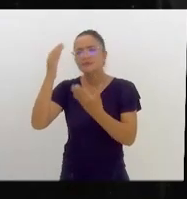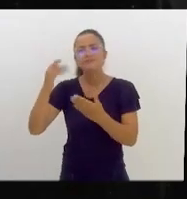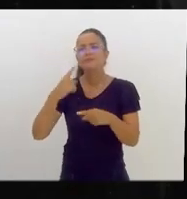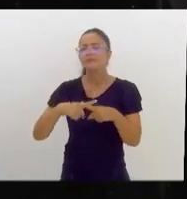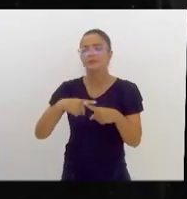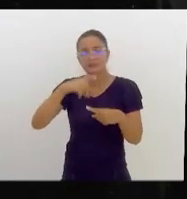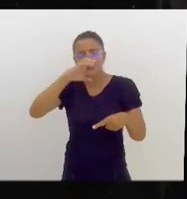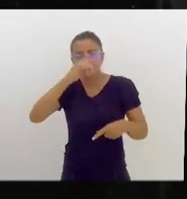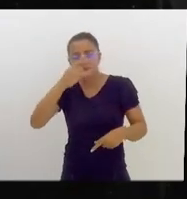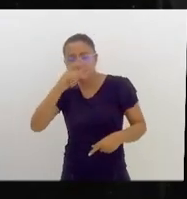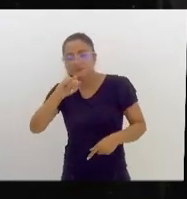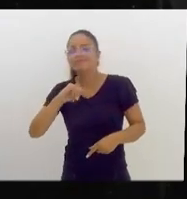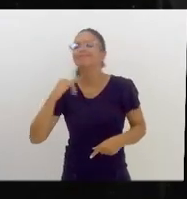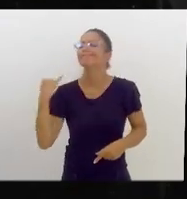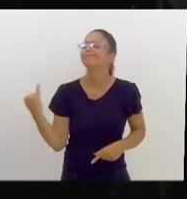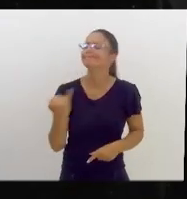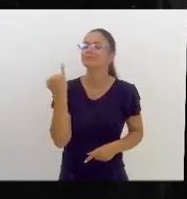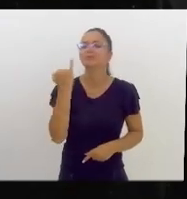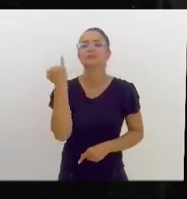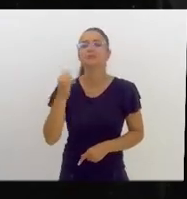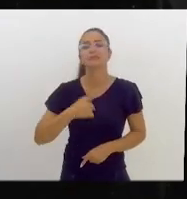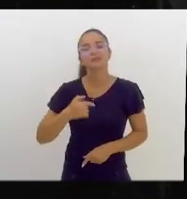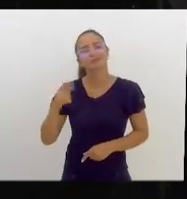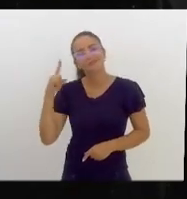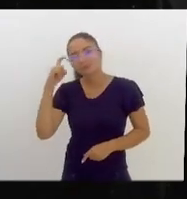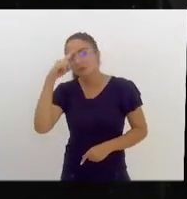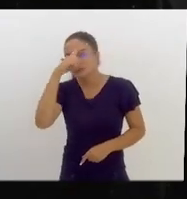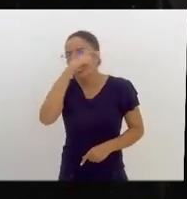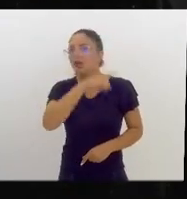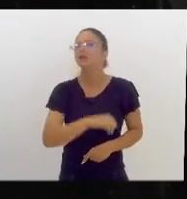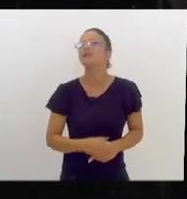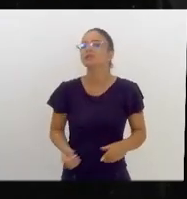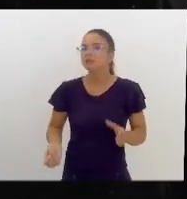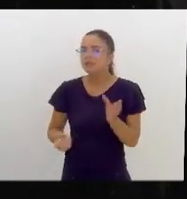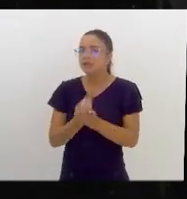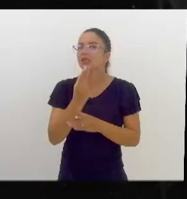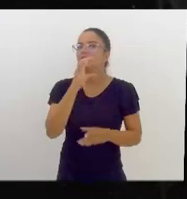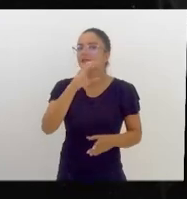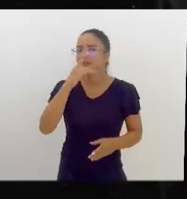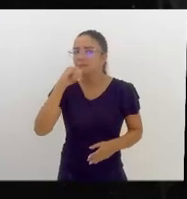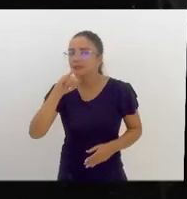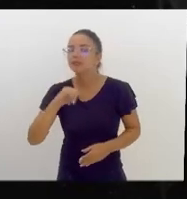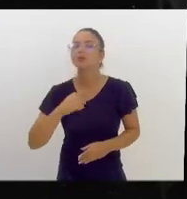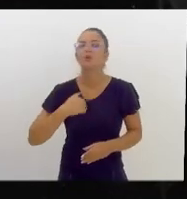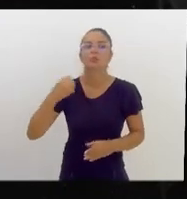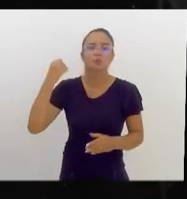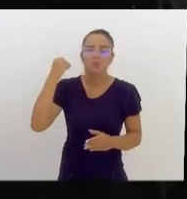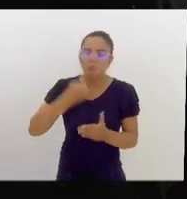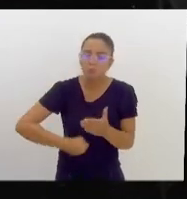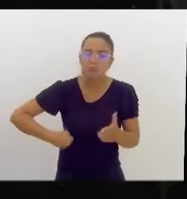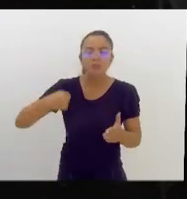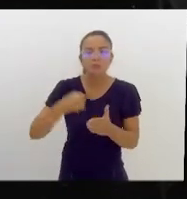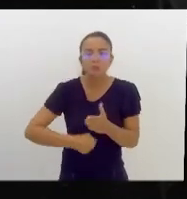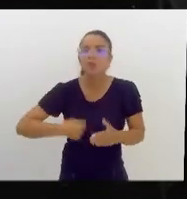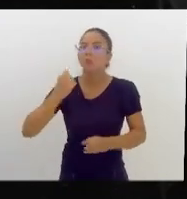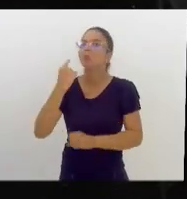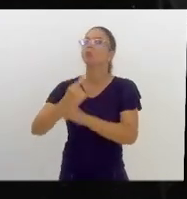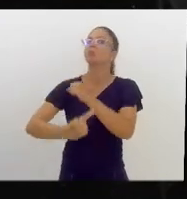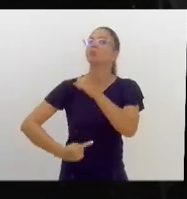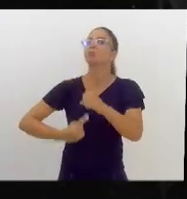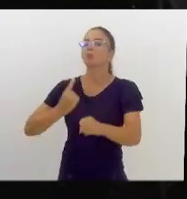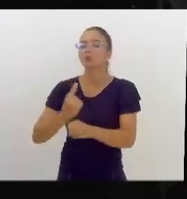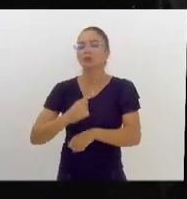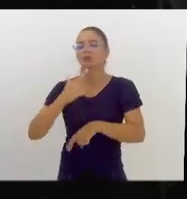importante. Eu tive muita dificuldade para conseguir instalar essa CPI. Fiquei um ano lutando para conseguir que essa CPI